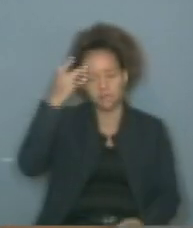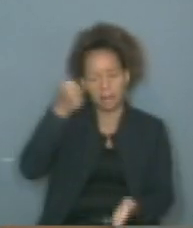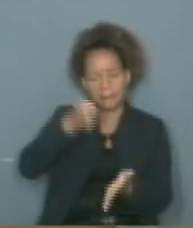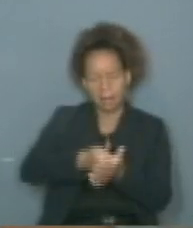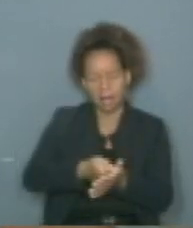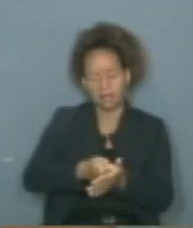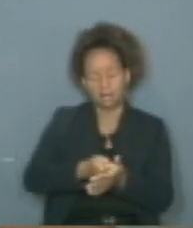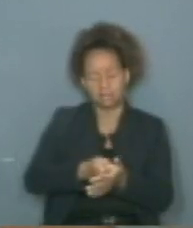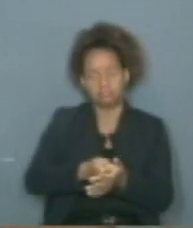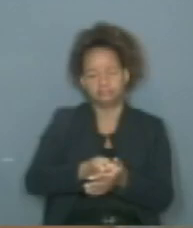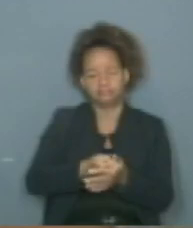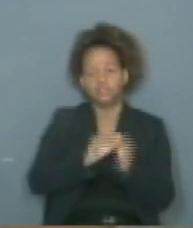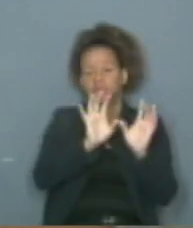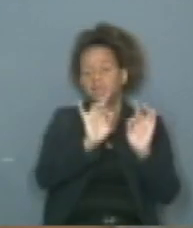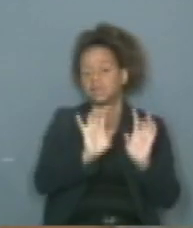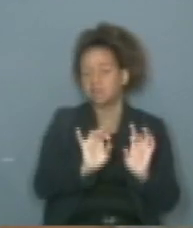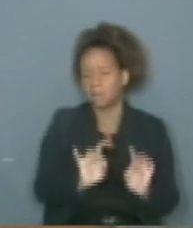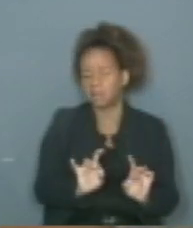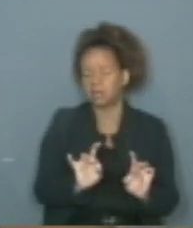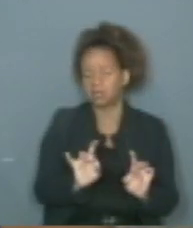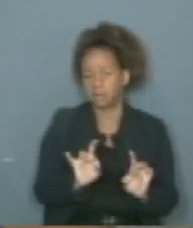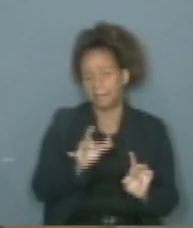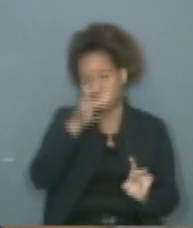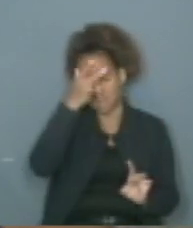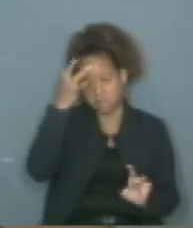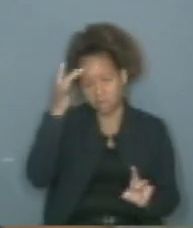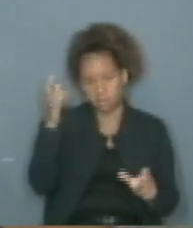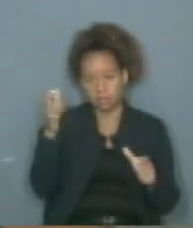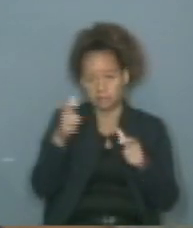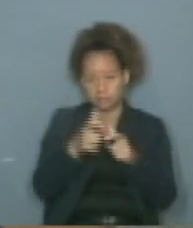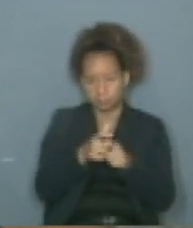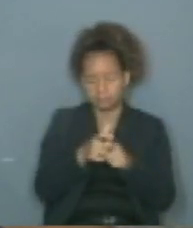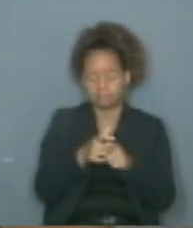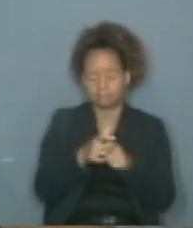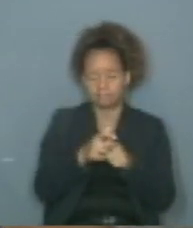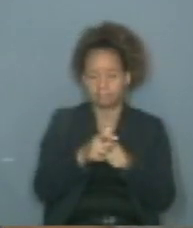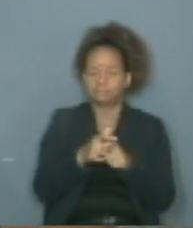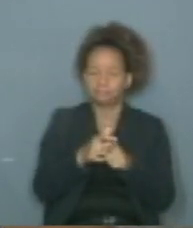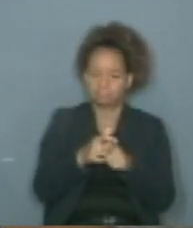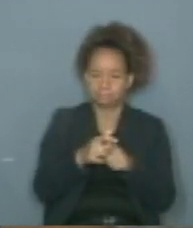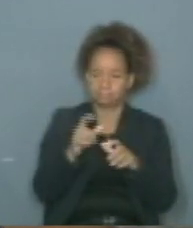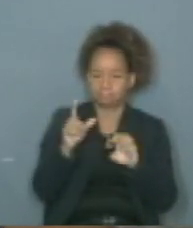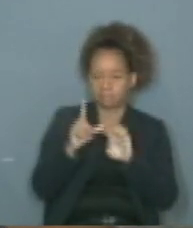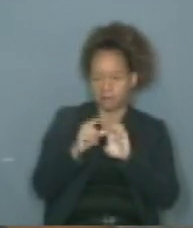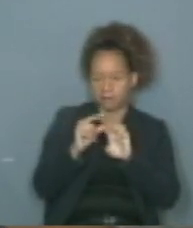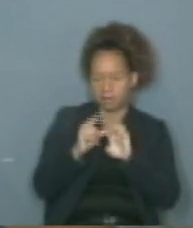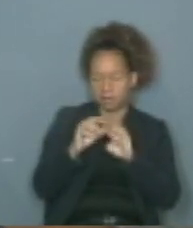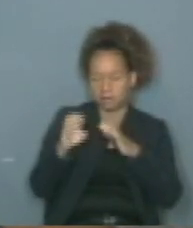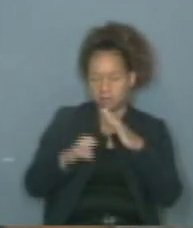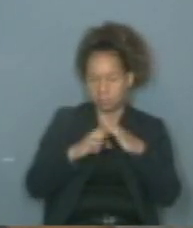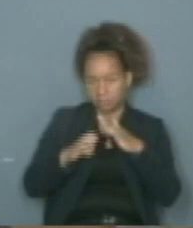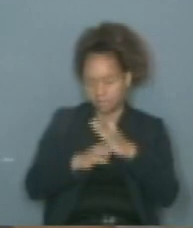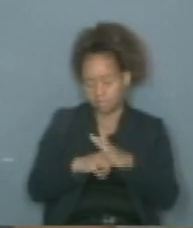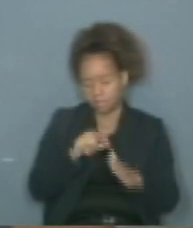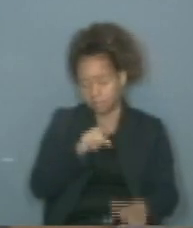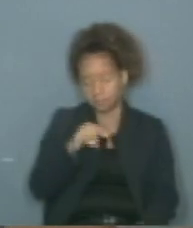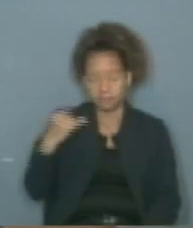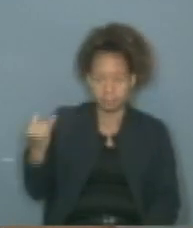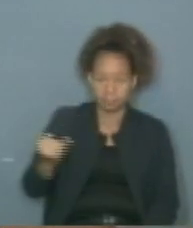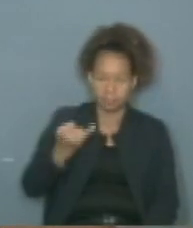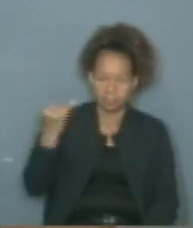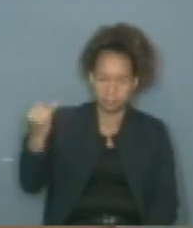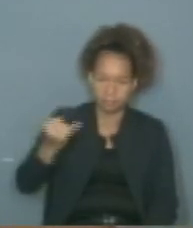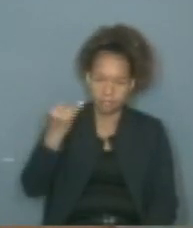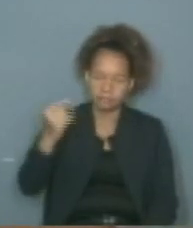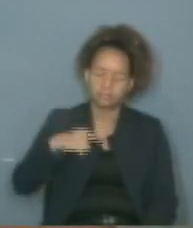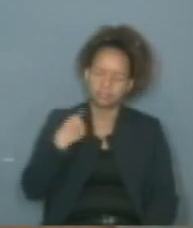contribuintes, especialmente os de pequeno e de médio porte. Desse modo, era importante a